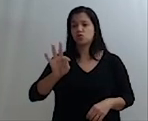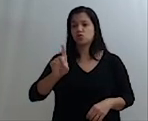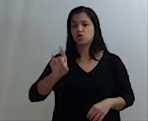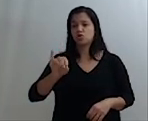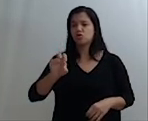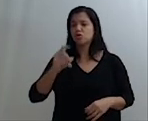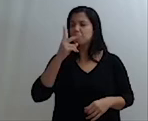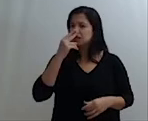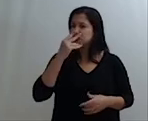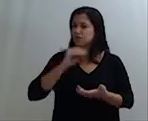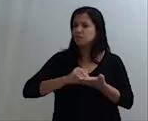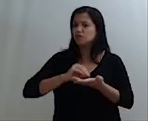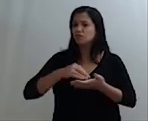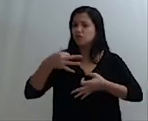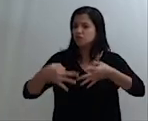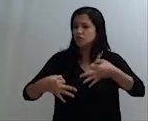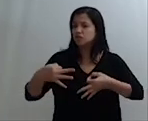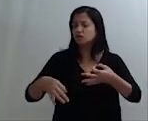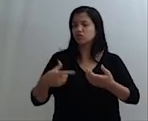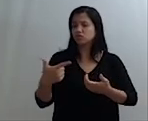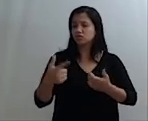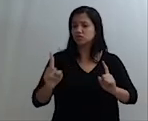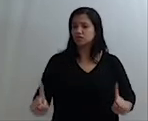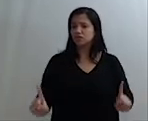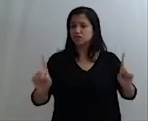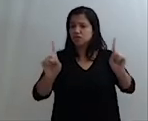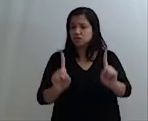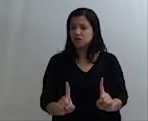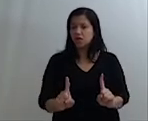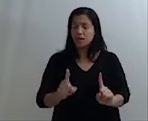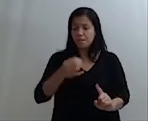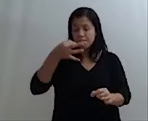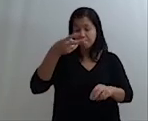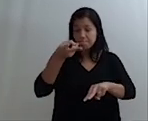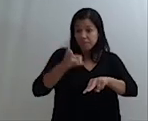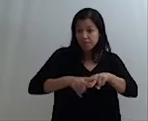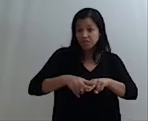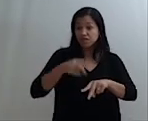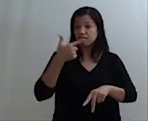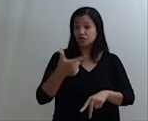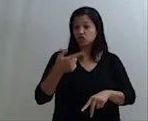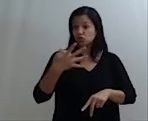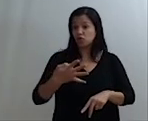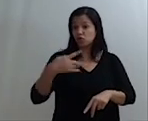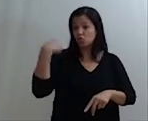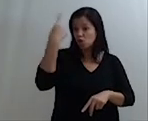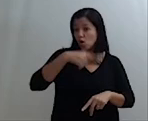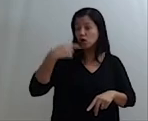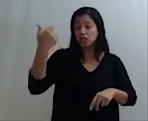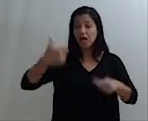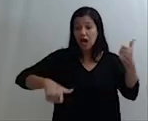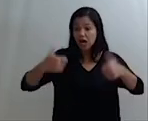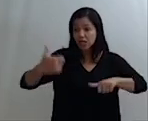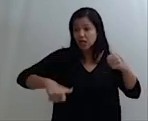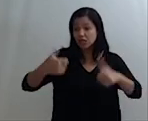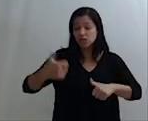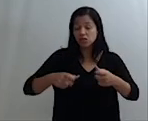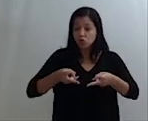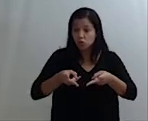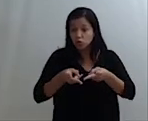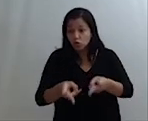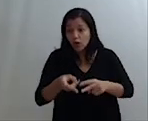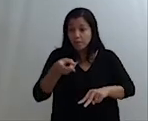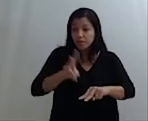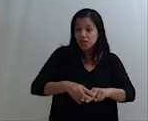ante a não apresentação da pessoa presa em 24 horas eh para que o magistrado Analise a necessidade da manutenção